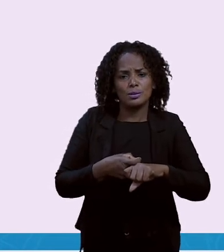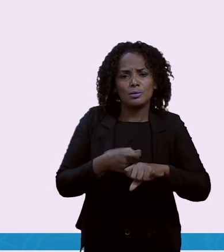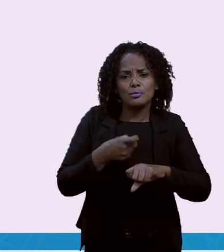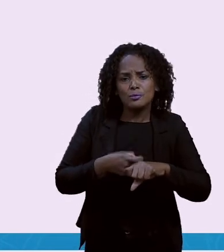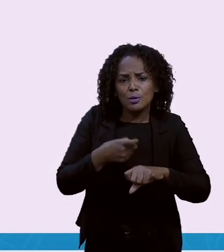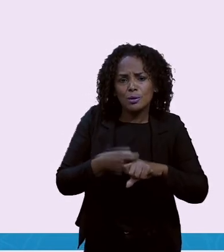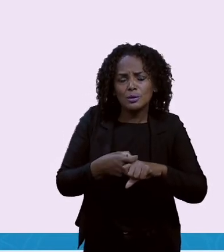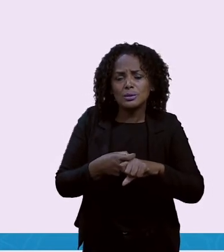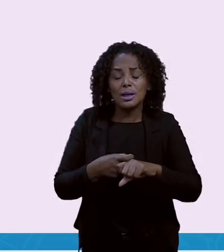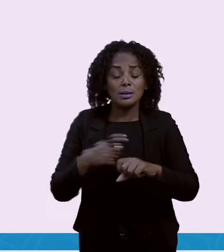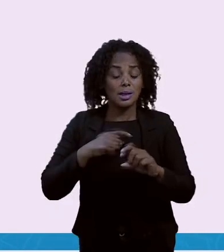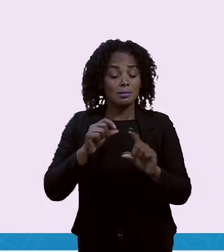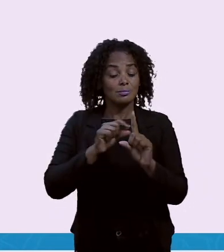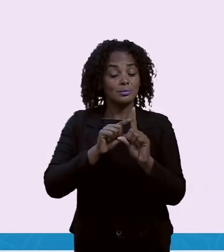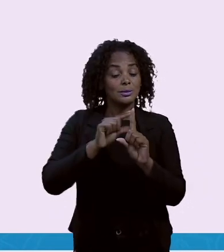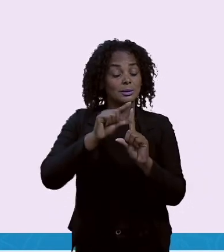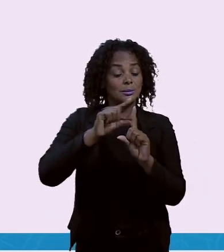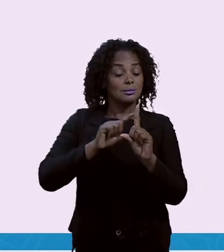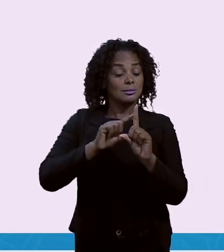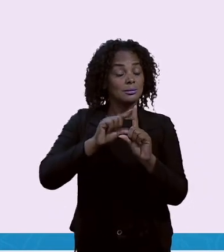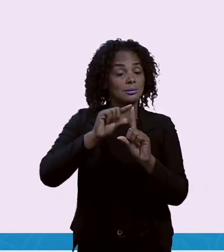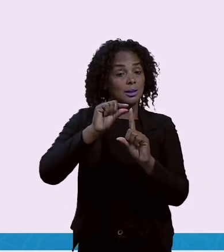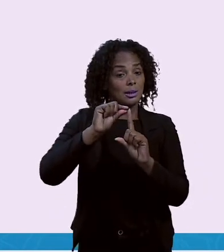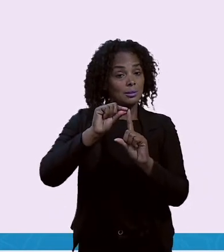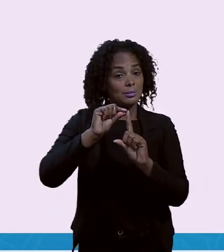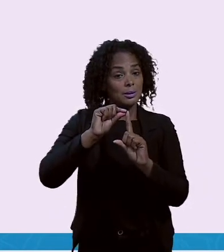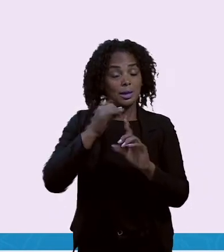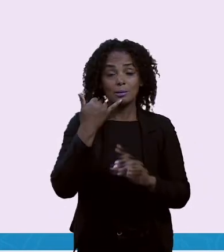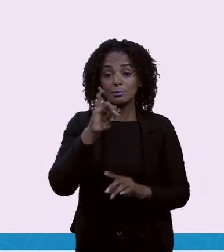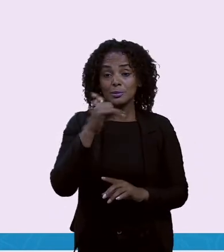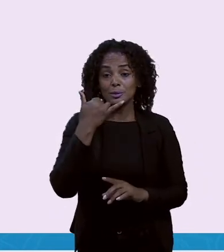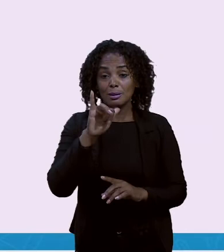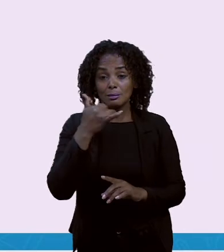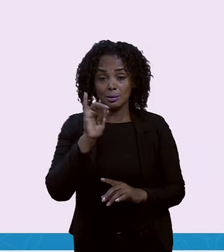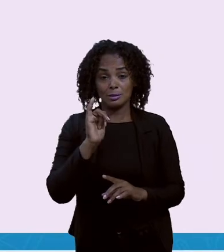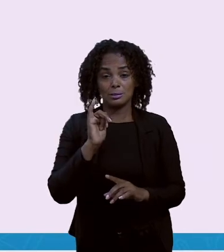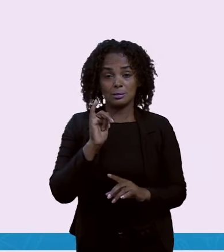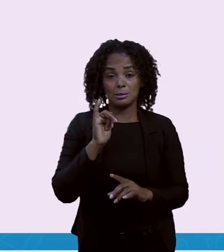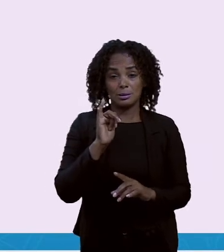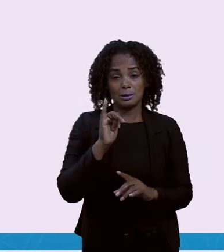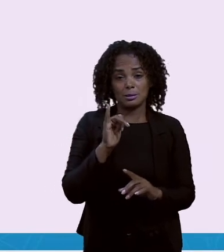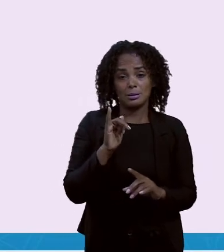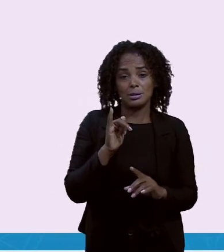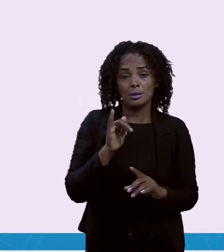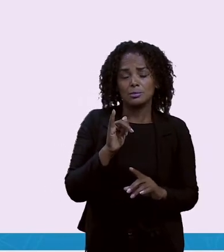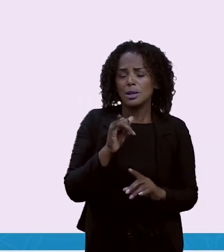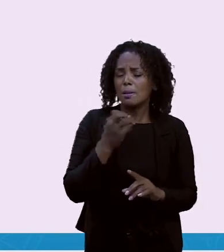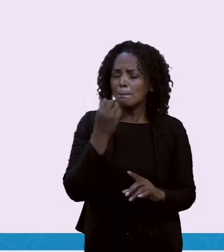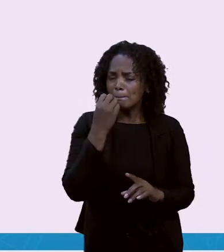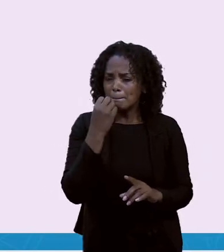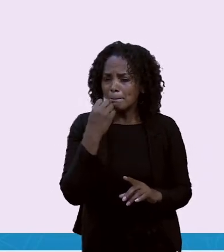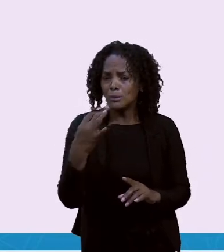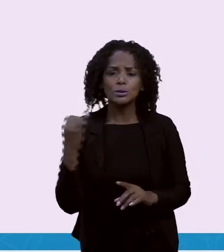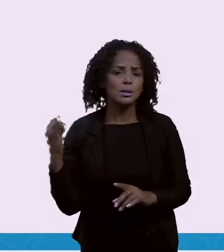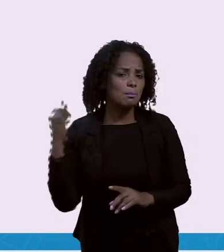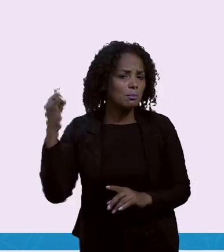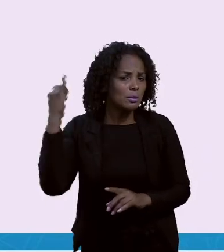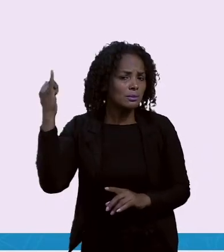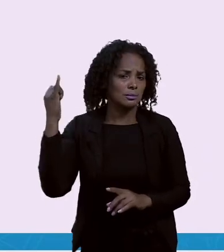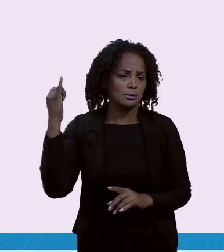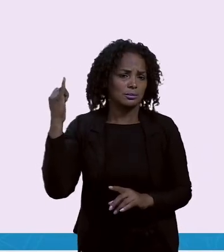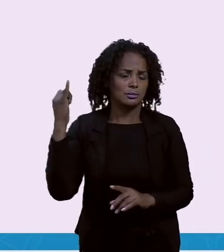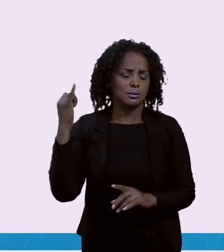condutividade térmica e elétrica. Olha, essa condutividade de calor e eletricidade é muito